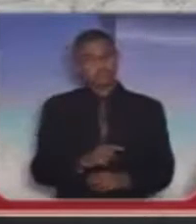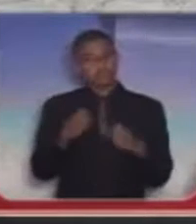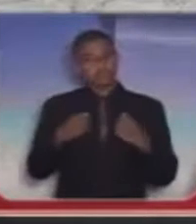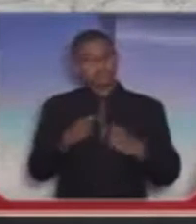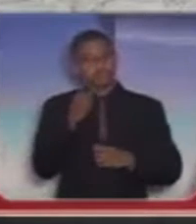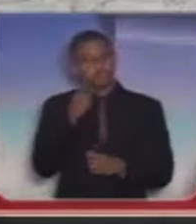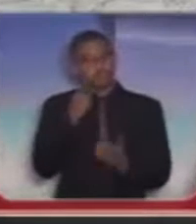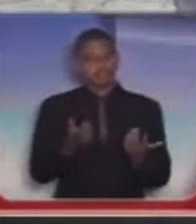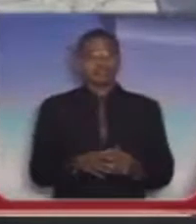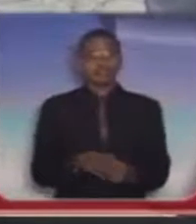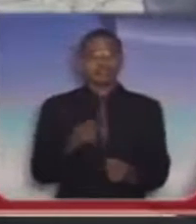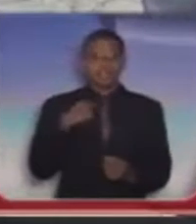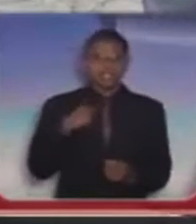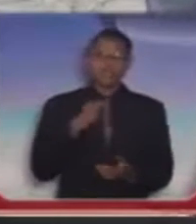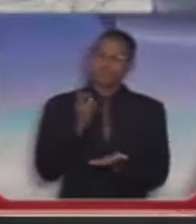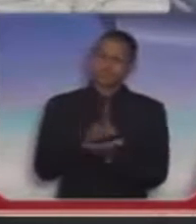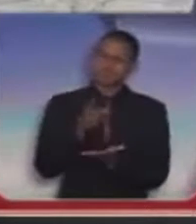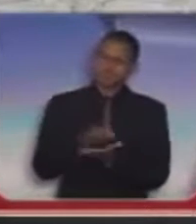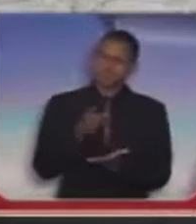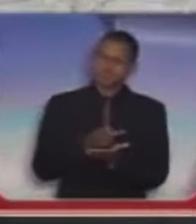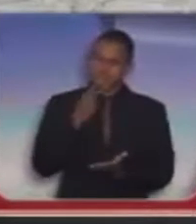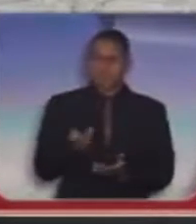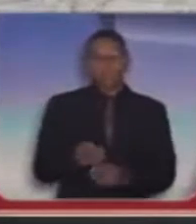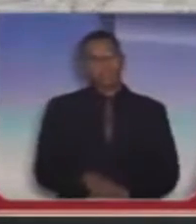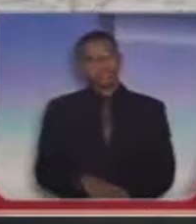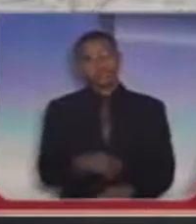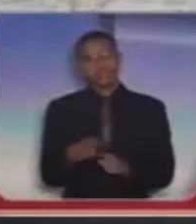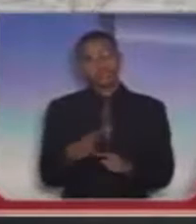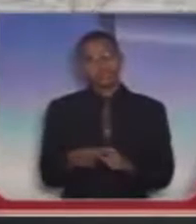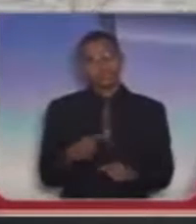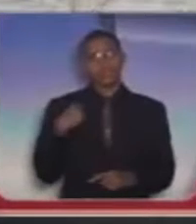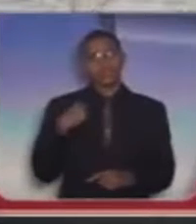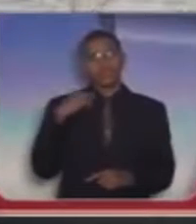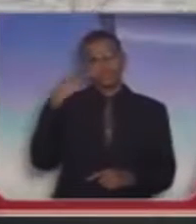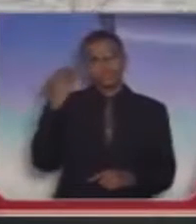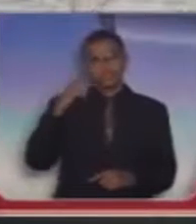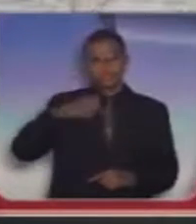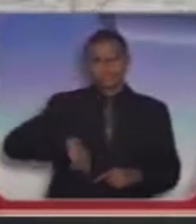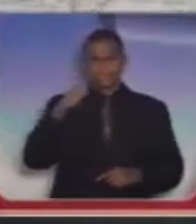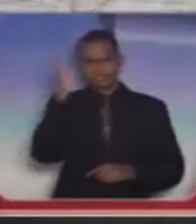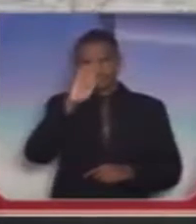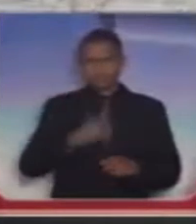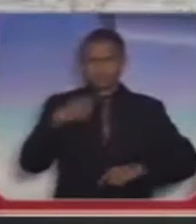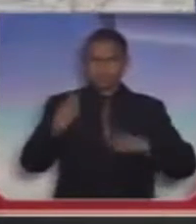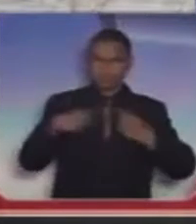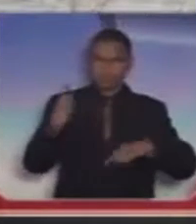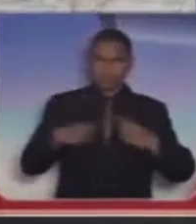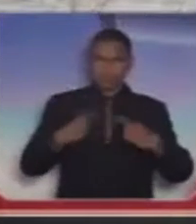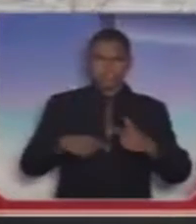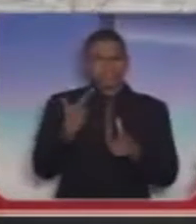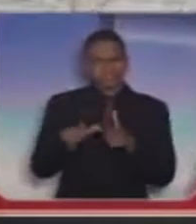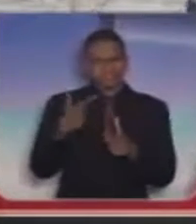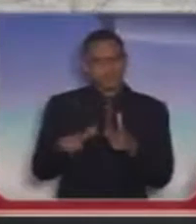segurando a bandeira porque entendo que a crise política instaurada no nosso país só tem